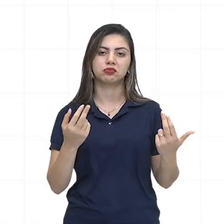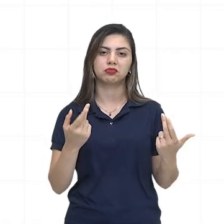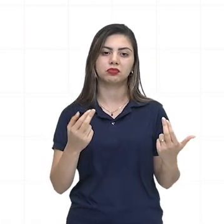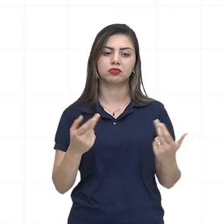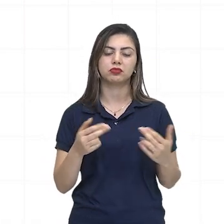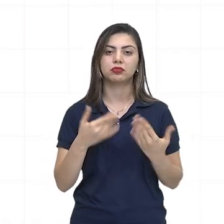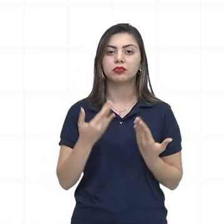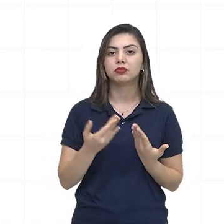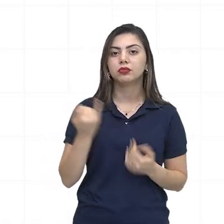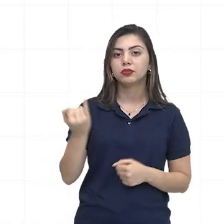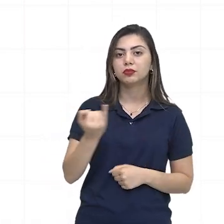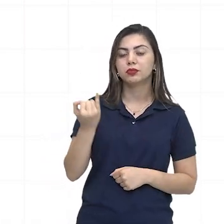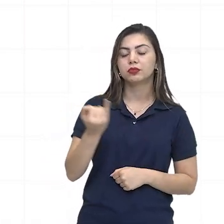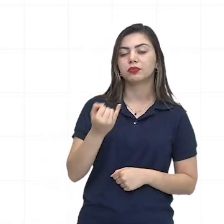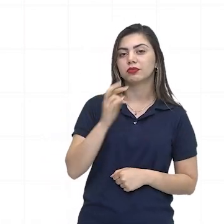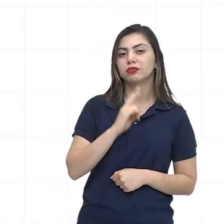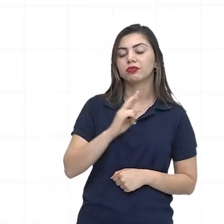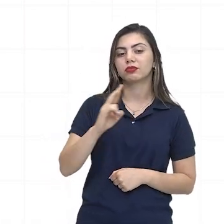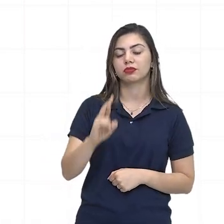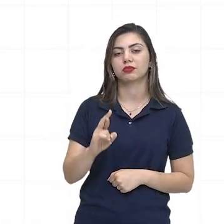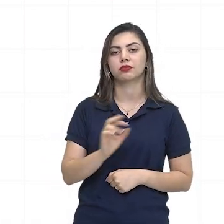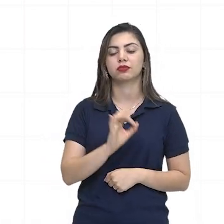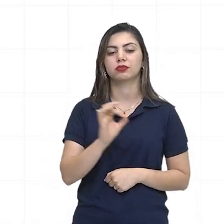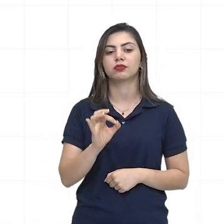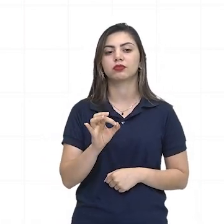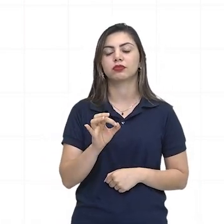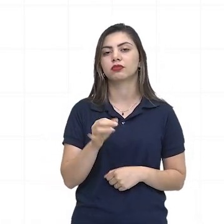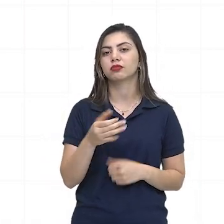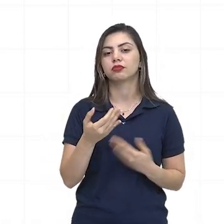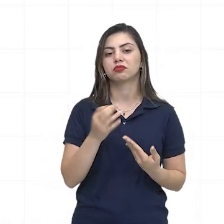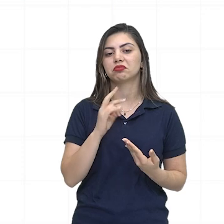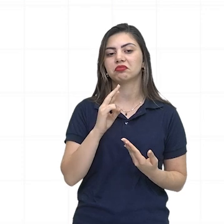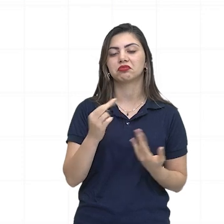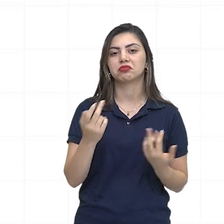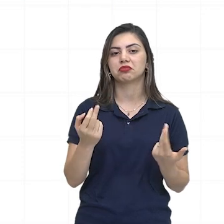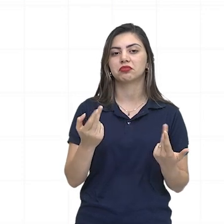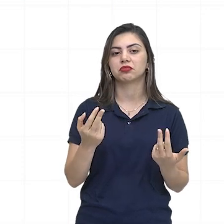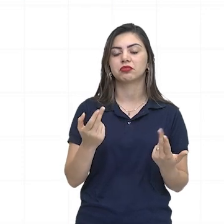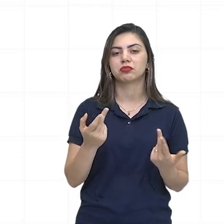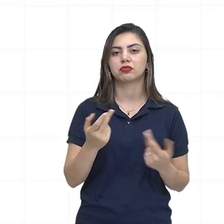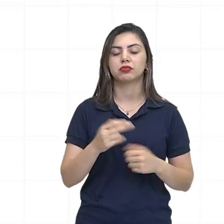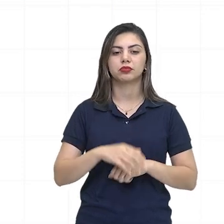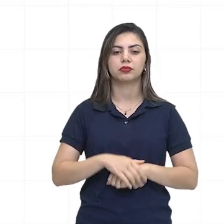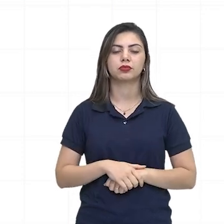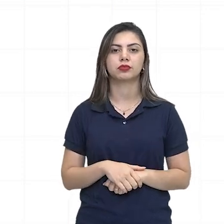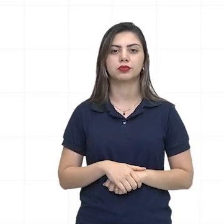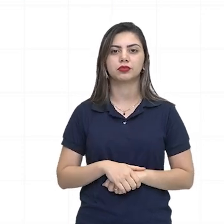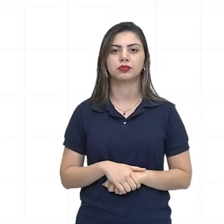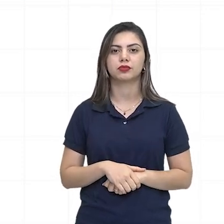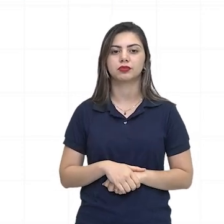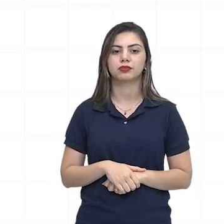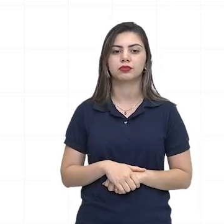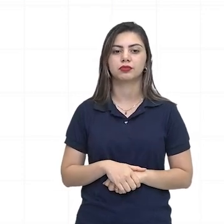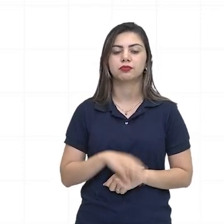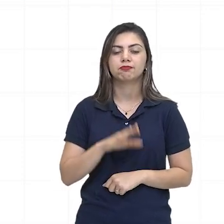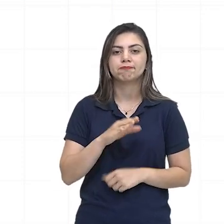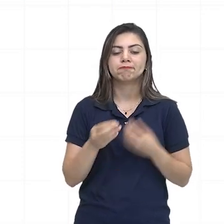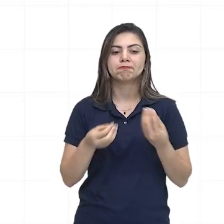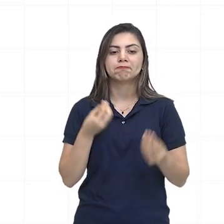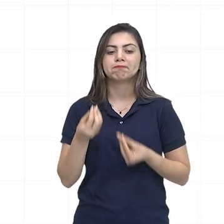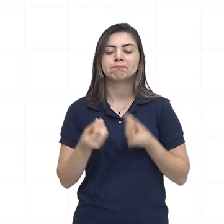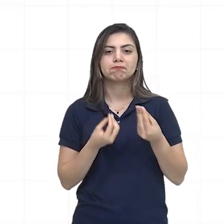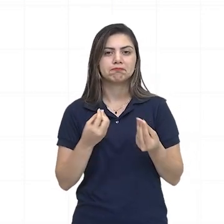vai importar é o resultado. E o resultado vai ser o mesmo nessas duas divisões. E como é que a gente